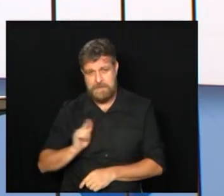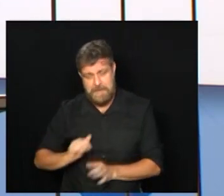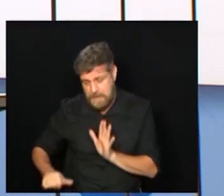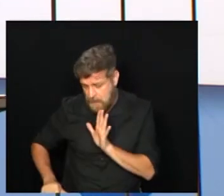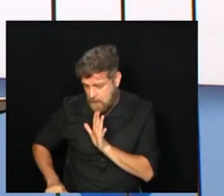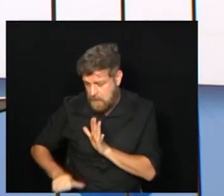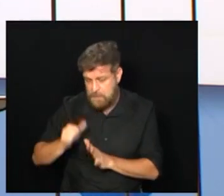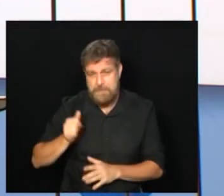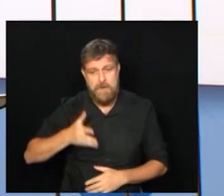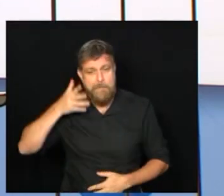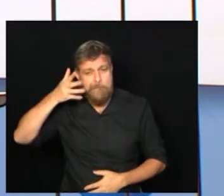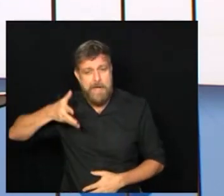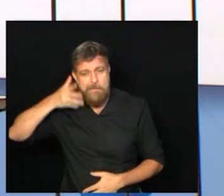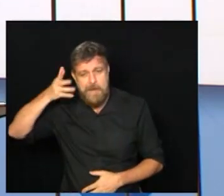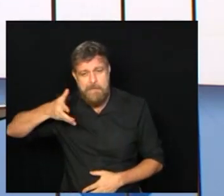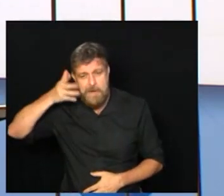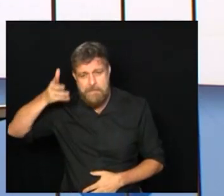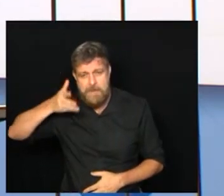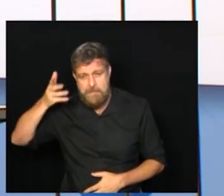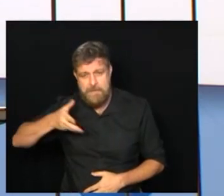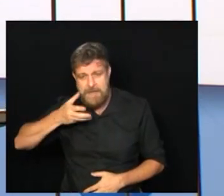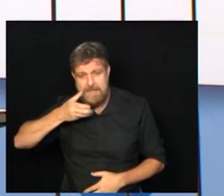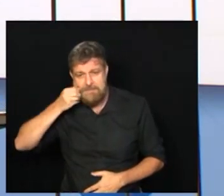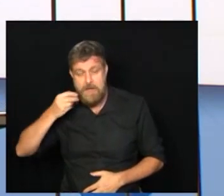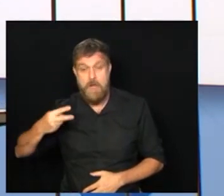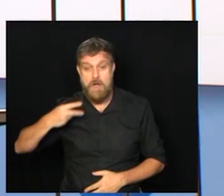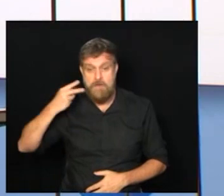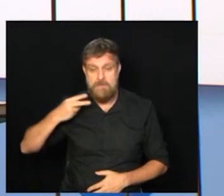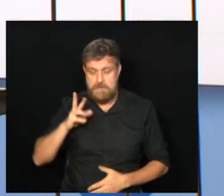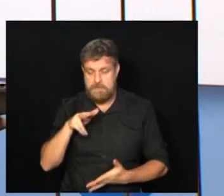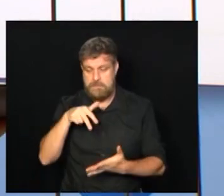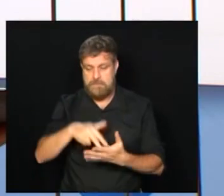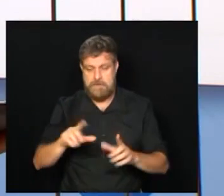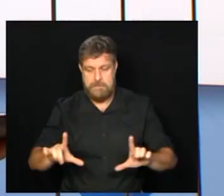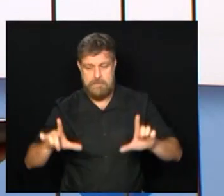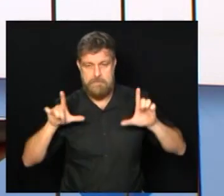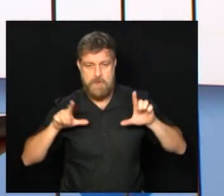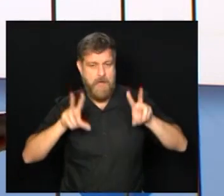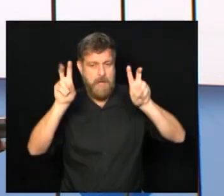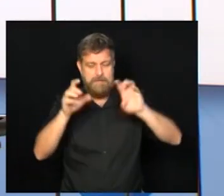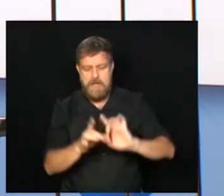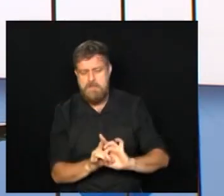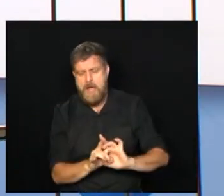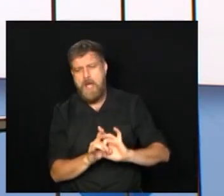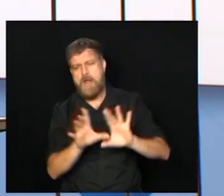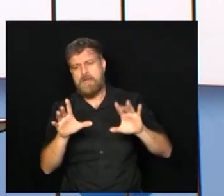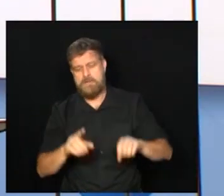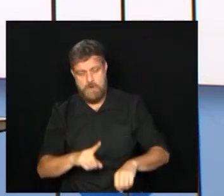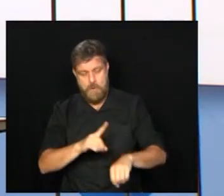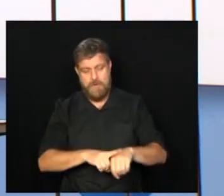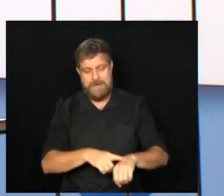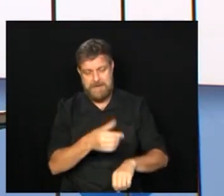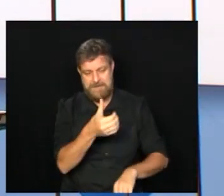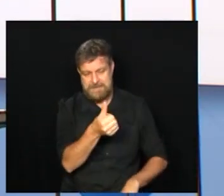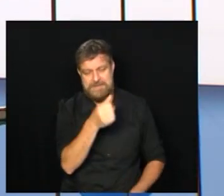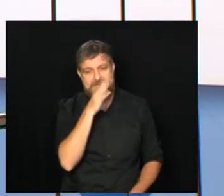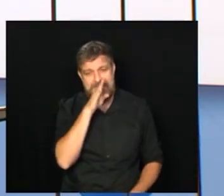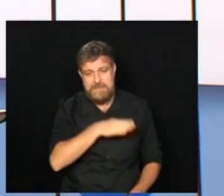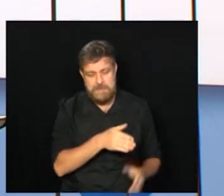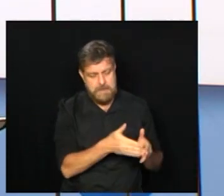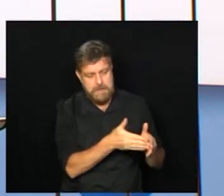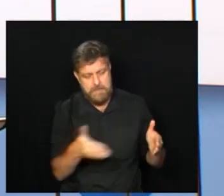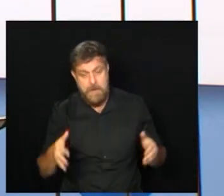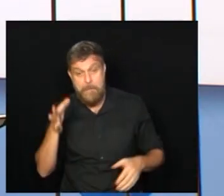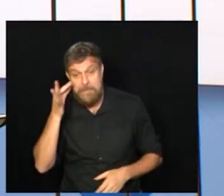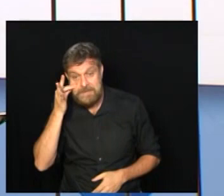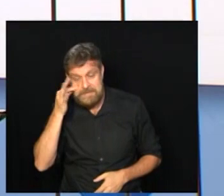primeiro expediente, que é o momento em que há o comunicado de vereadores em que eles falam sobre um tema livre, a partir das 6 horas, ao